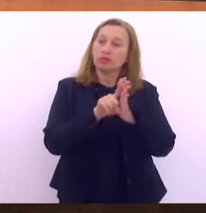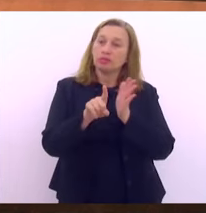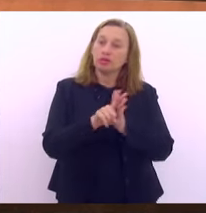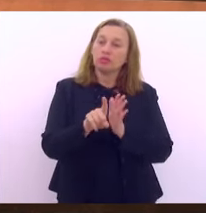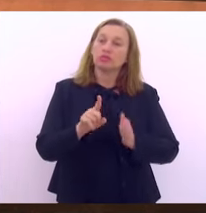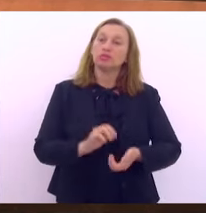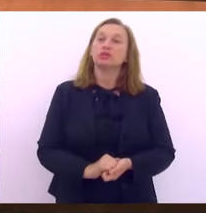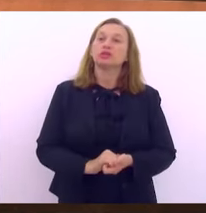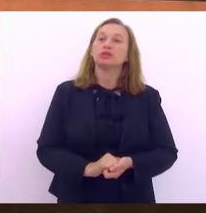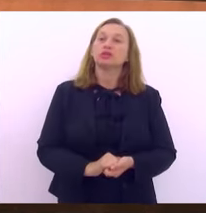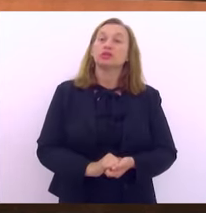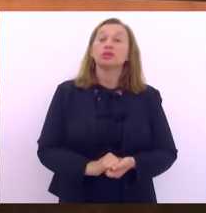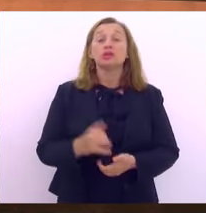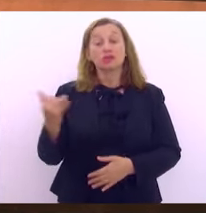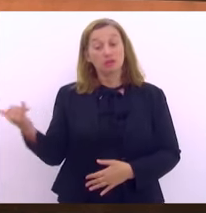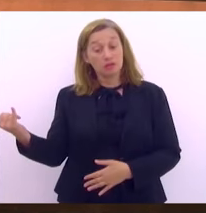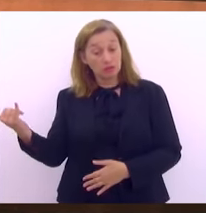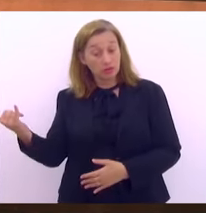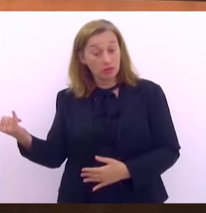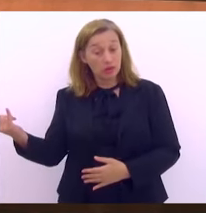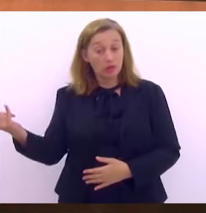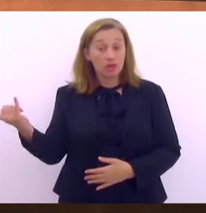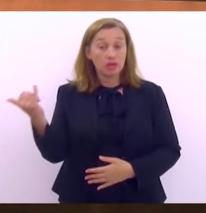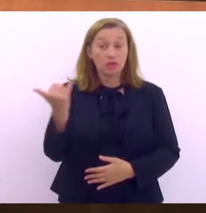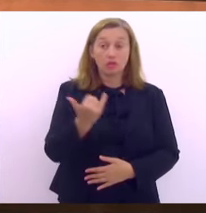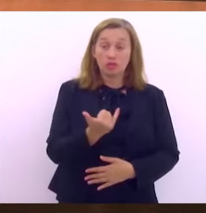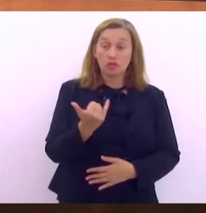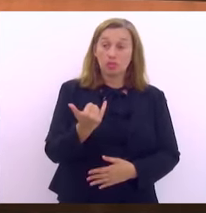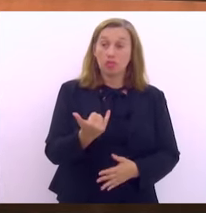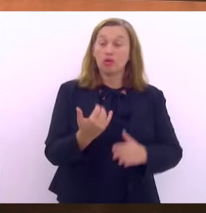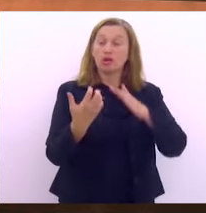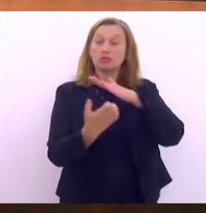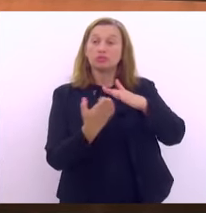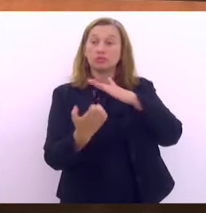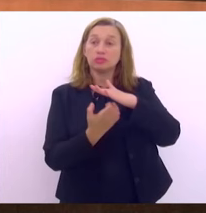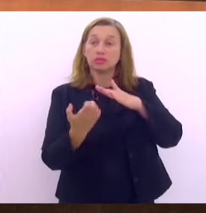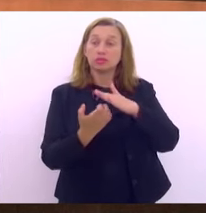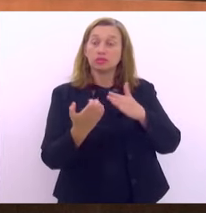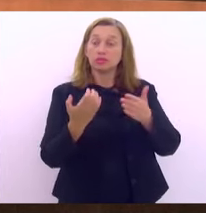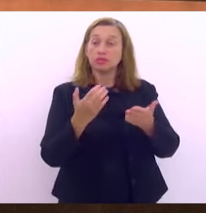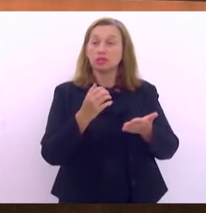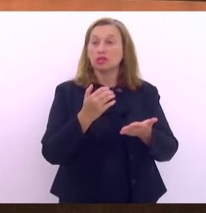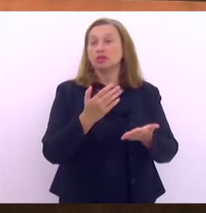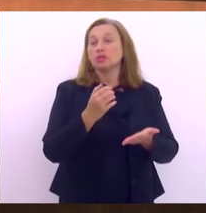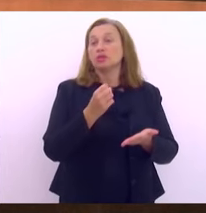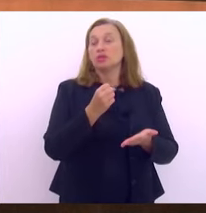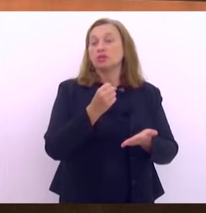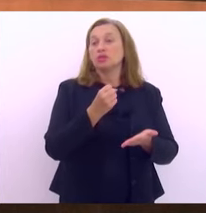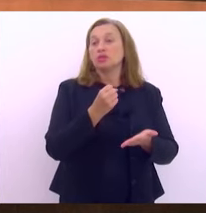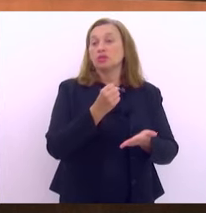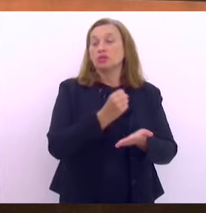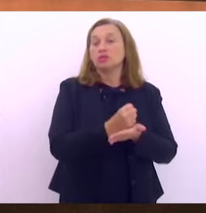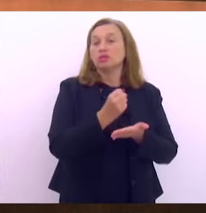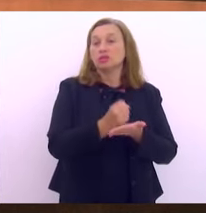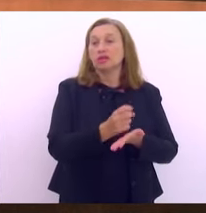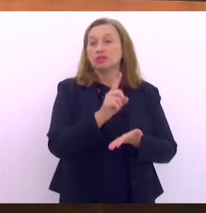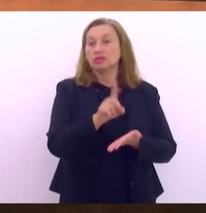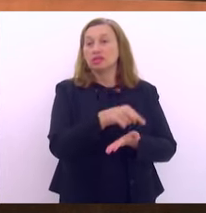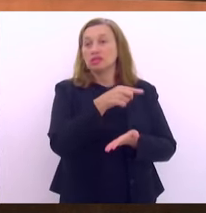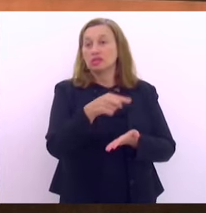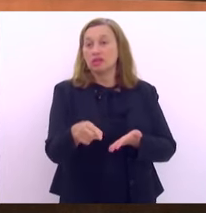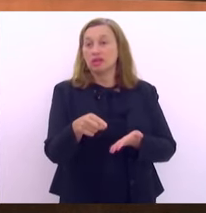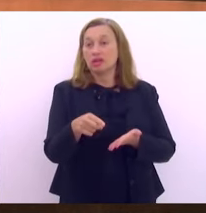SEDUC, ela informou a empresa que estaria suspendendo a aquisição